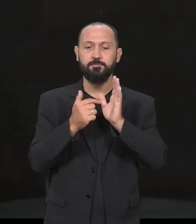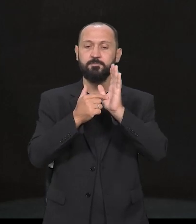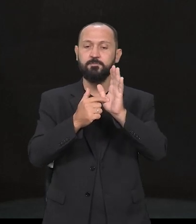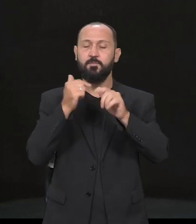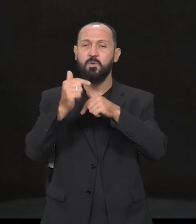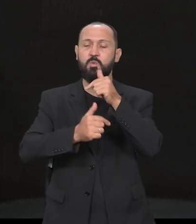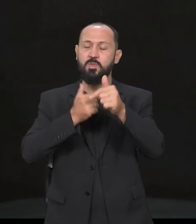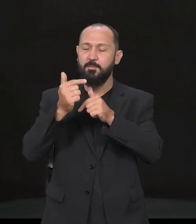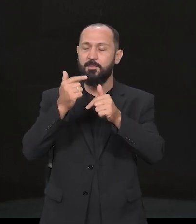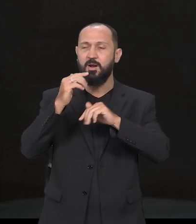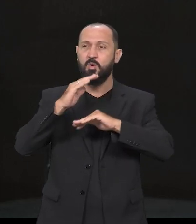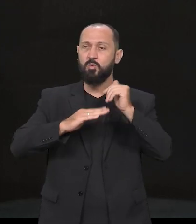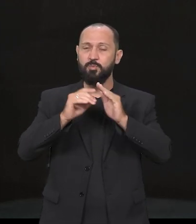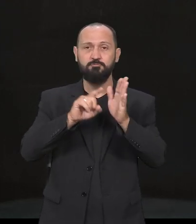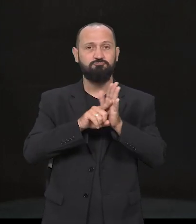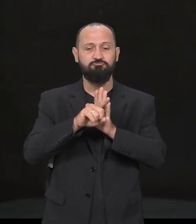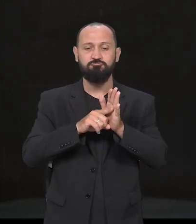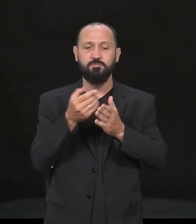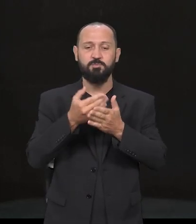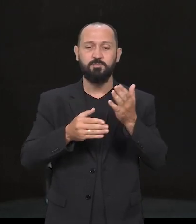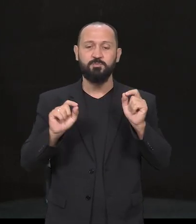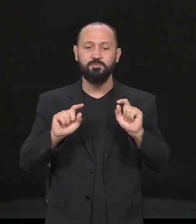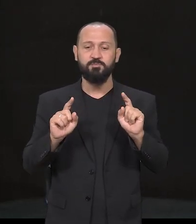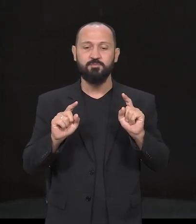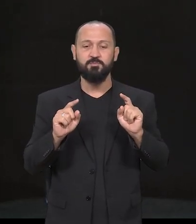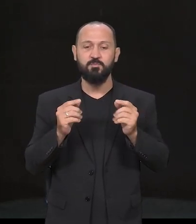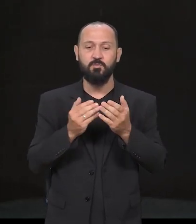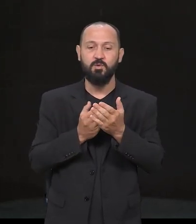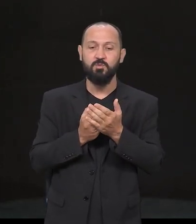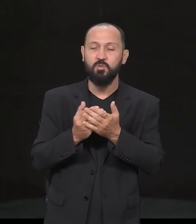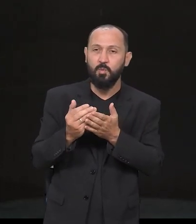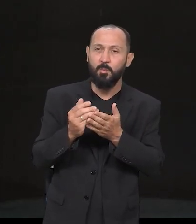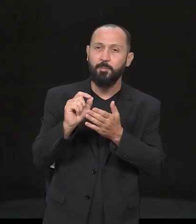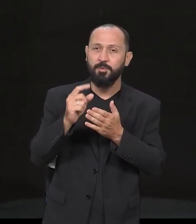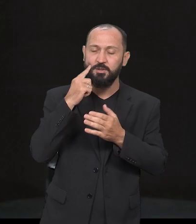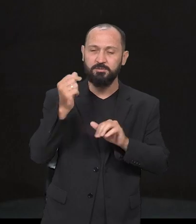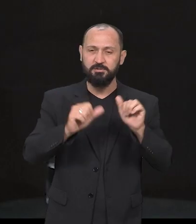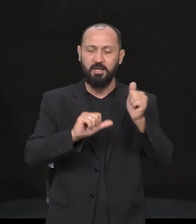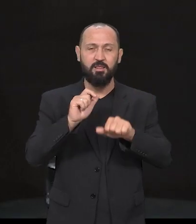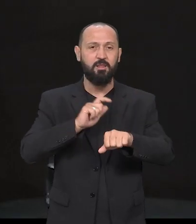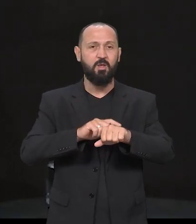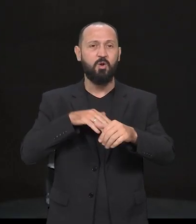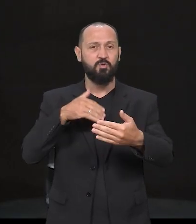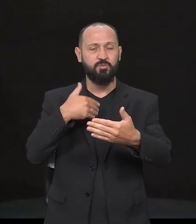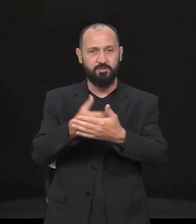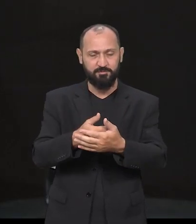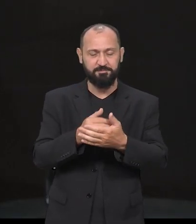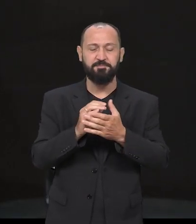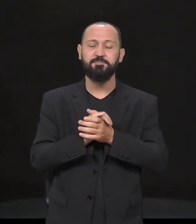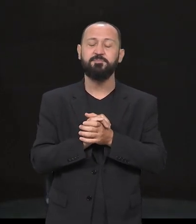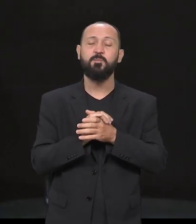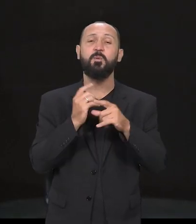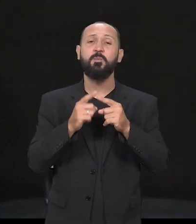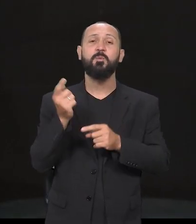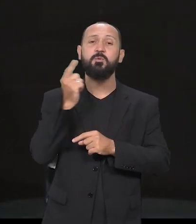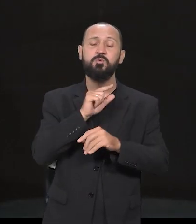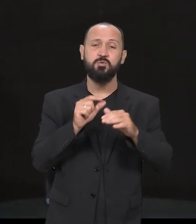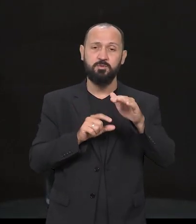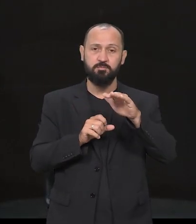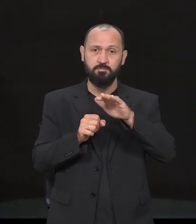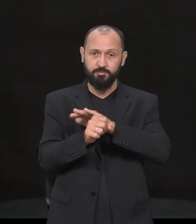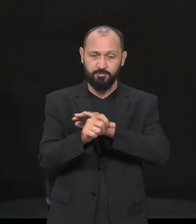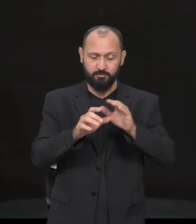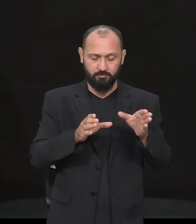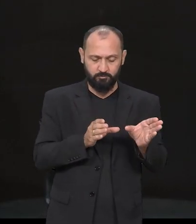frisar que o trabalho do perito ele vai ser indispensável, né? Desde o começo da análise até o final. Porque para a gente